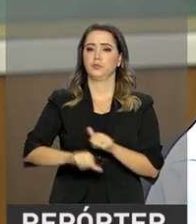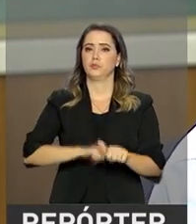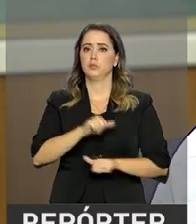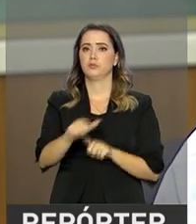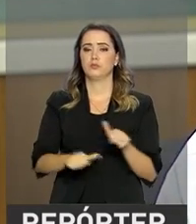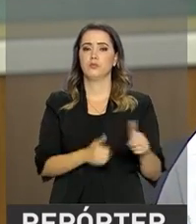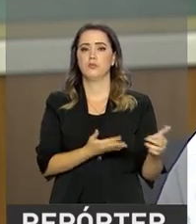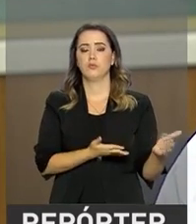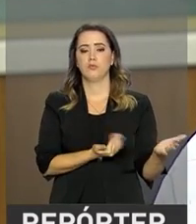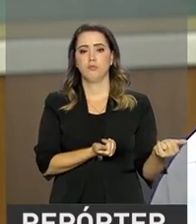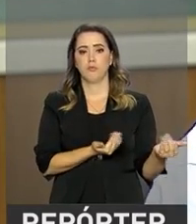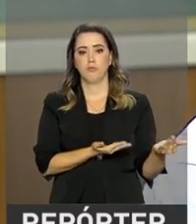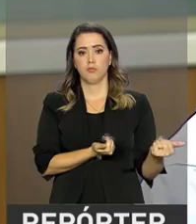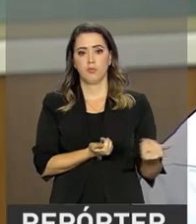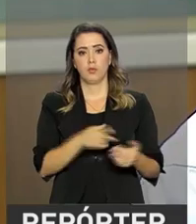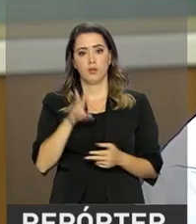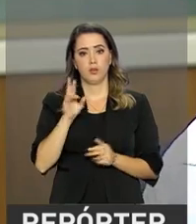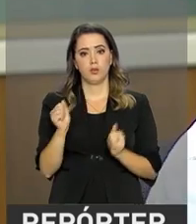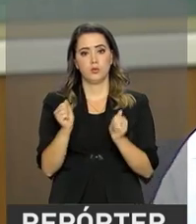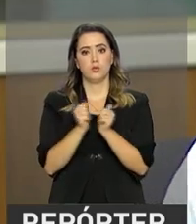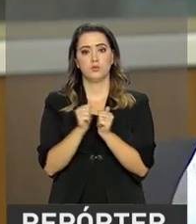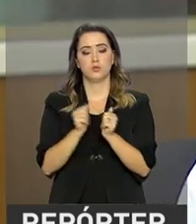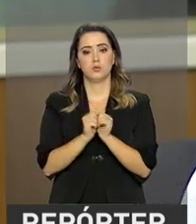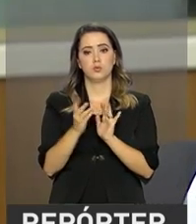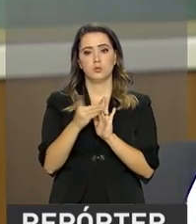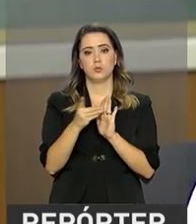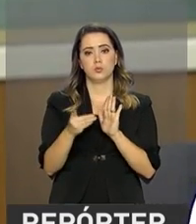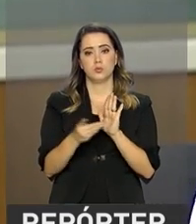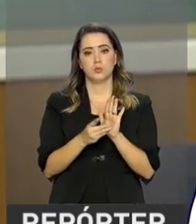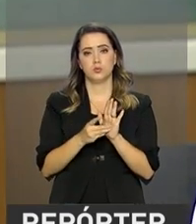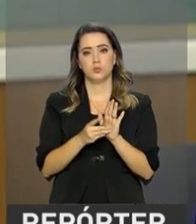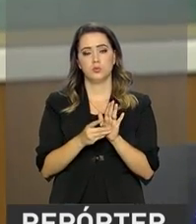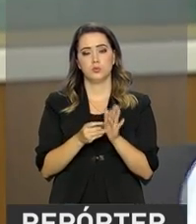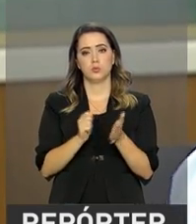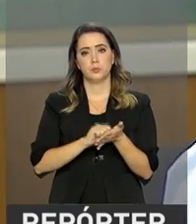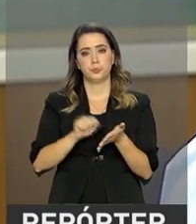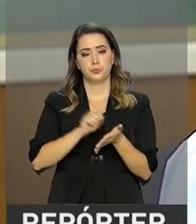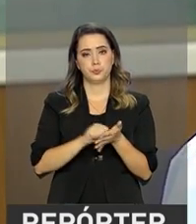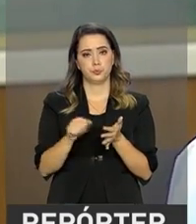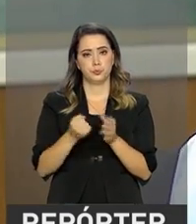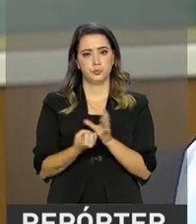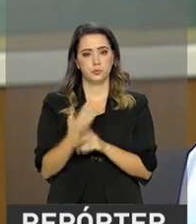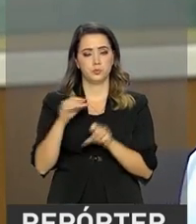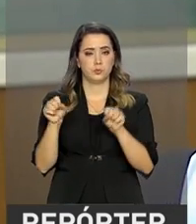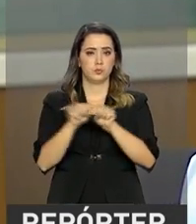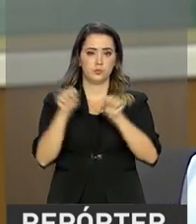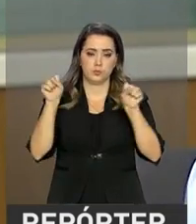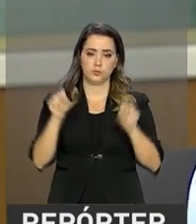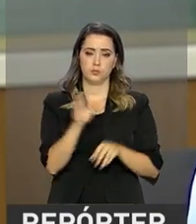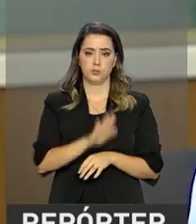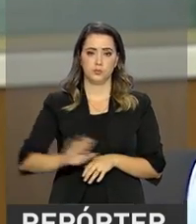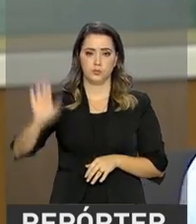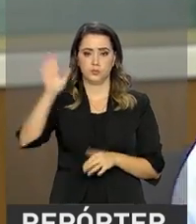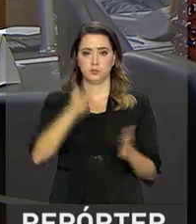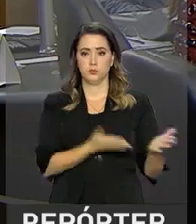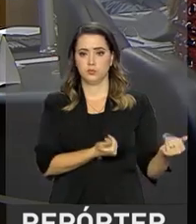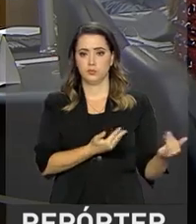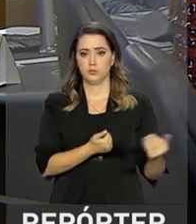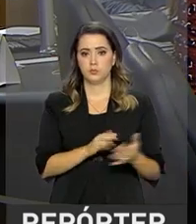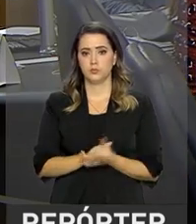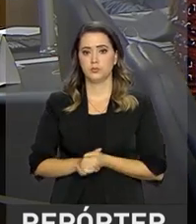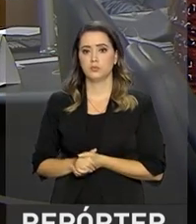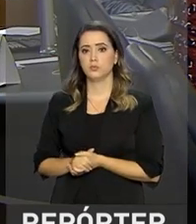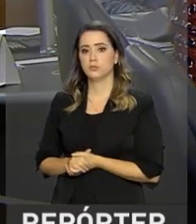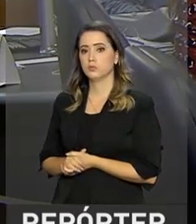nacional de juventude acompanhada do decreto foi assinado que instituiu o sistema nacional de juventude no brasil o secretário dentro